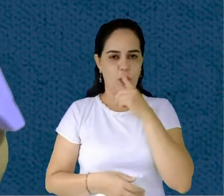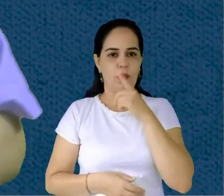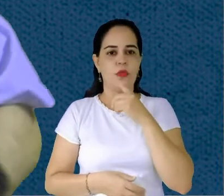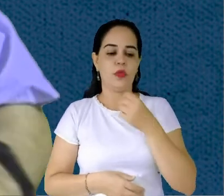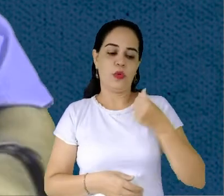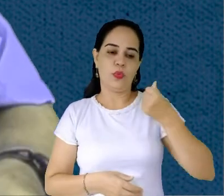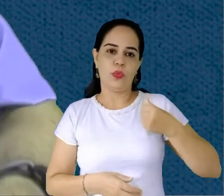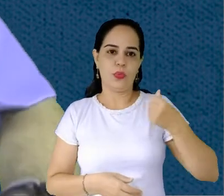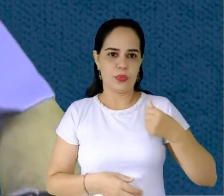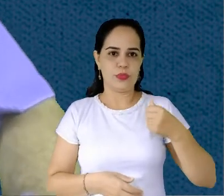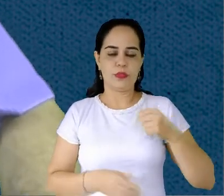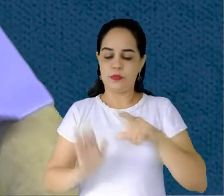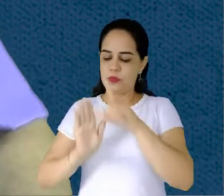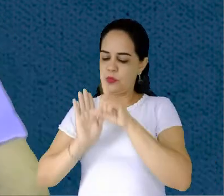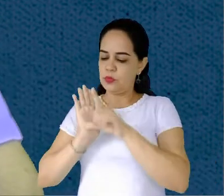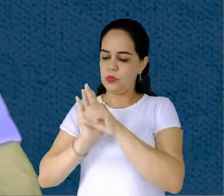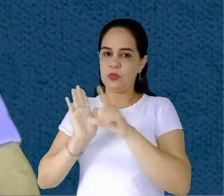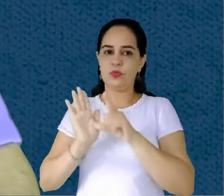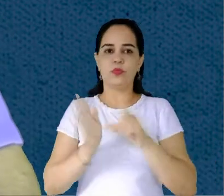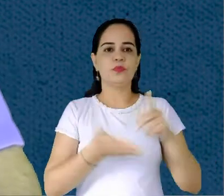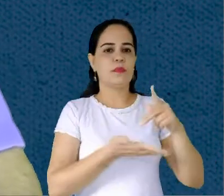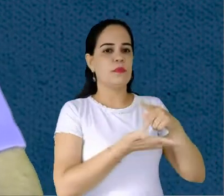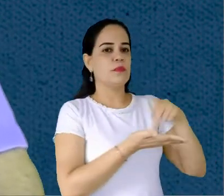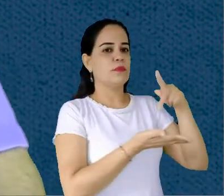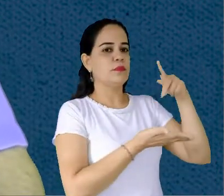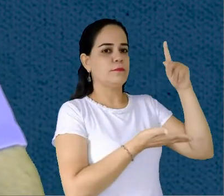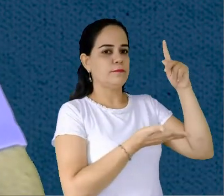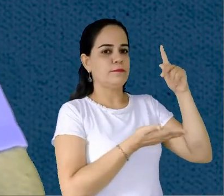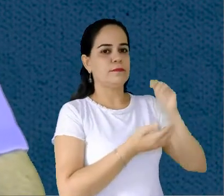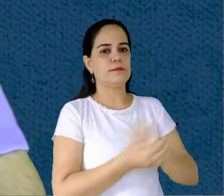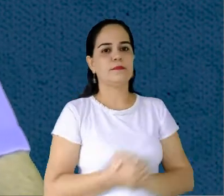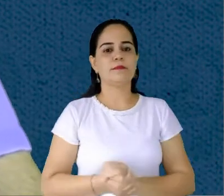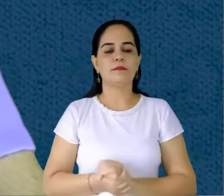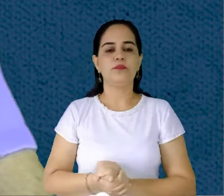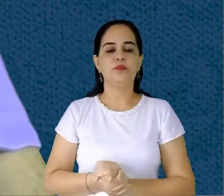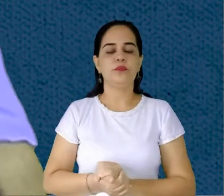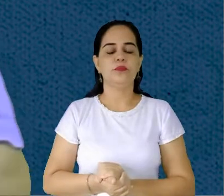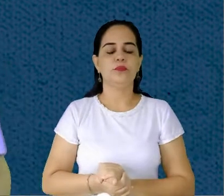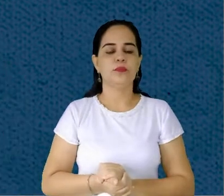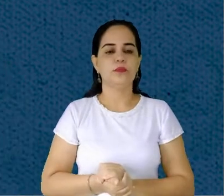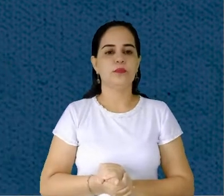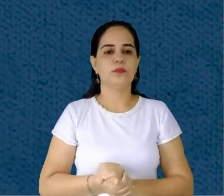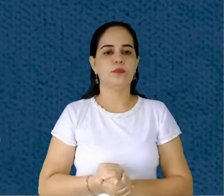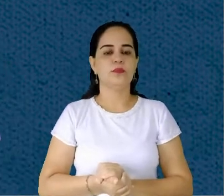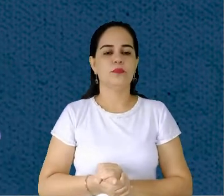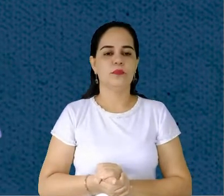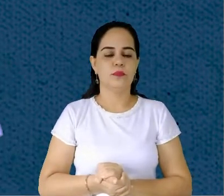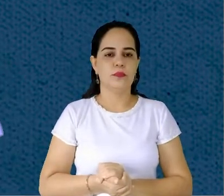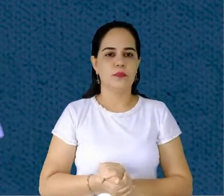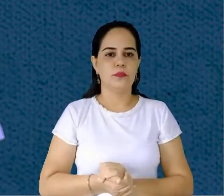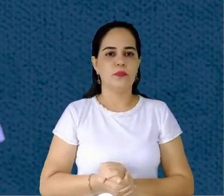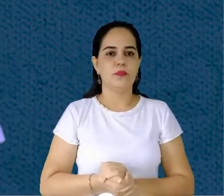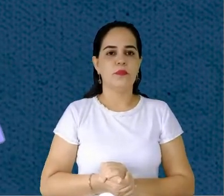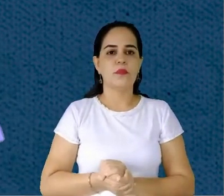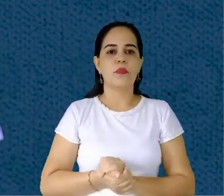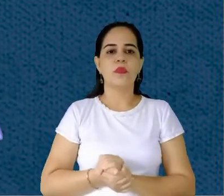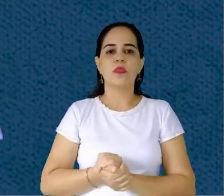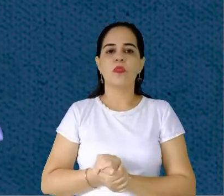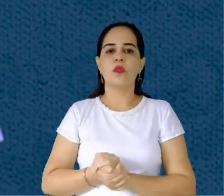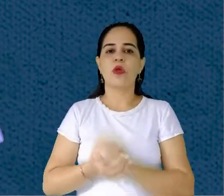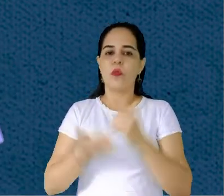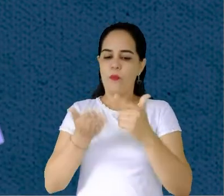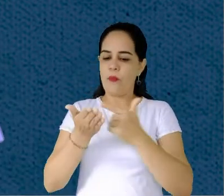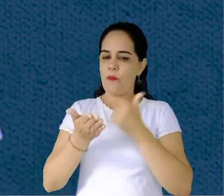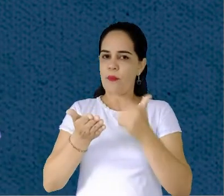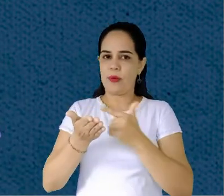deste domingo, deste 6º domingo da Páscoa. 6º domingo da Páscoa. E a leitura